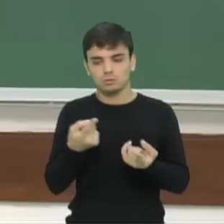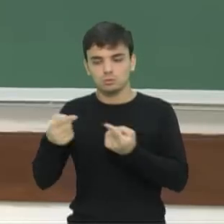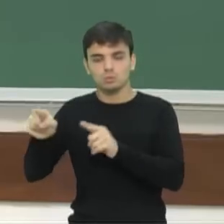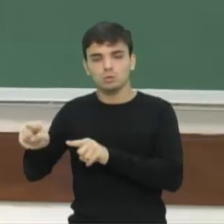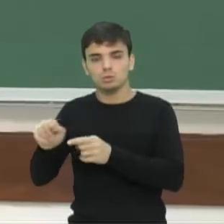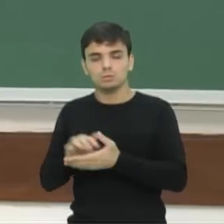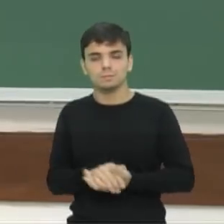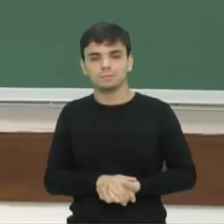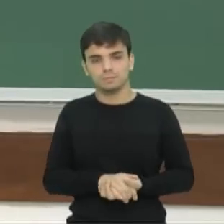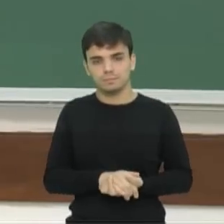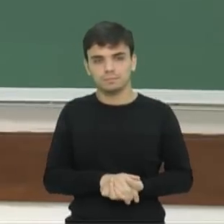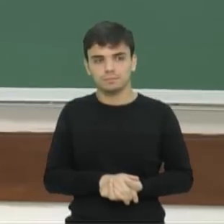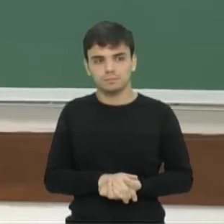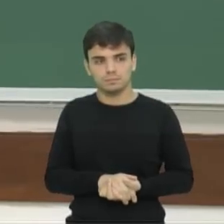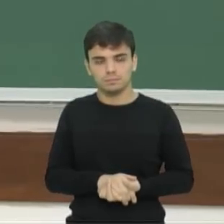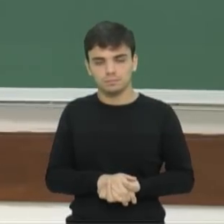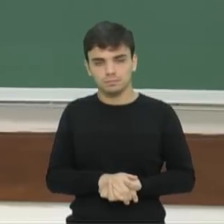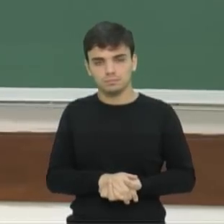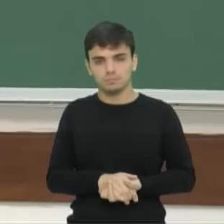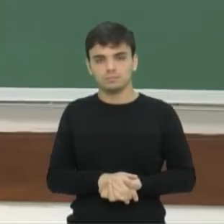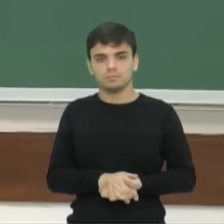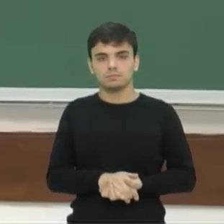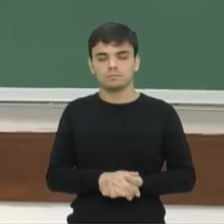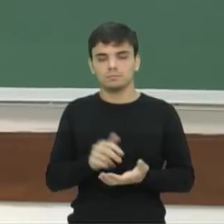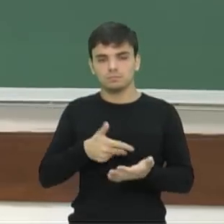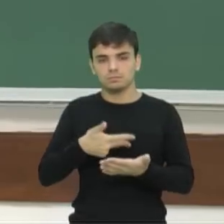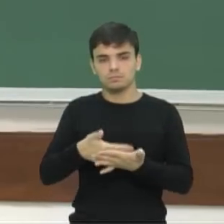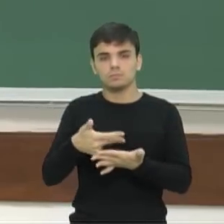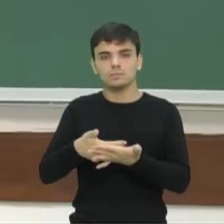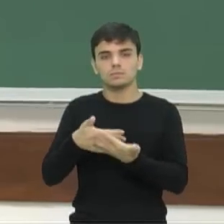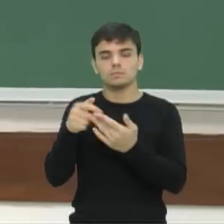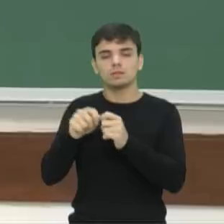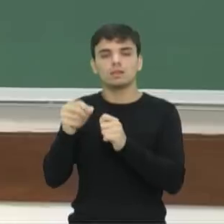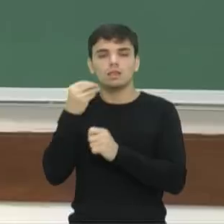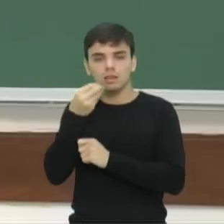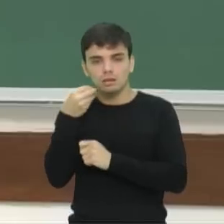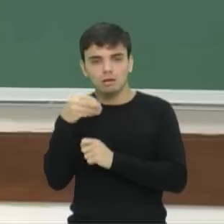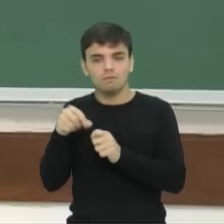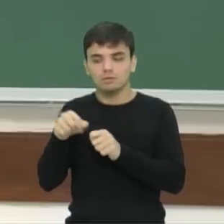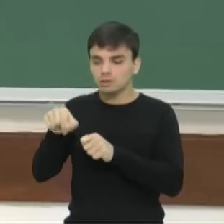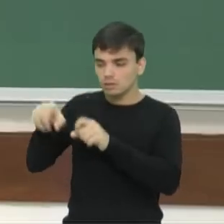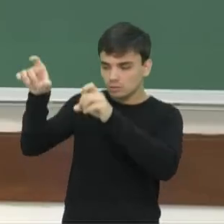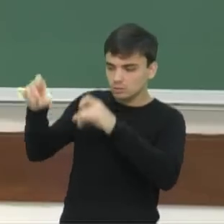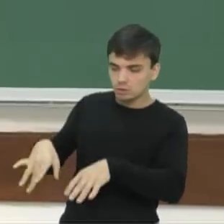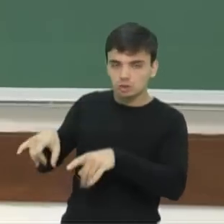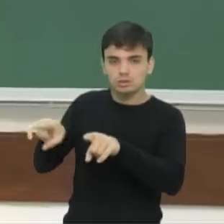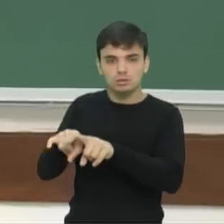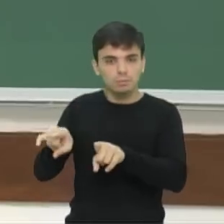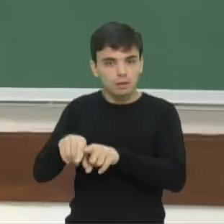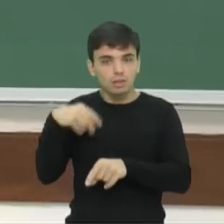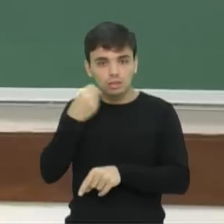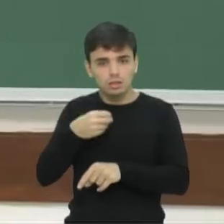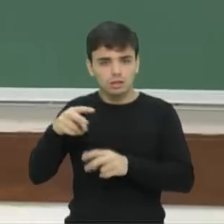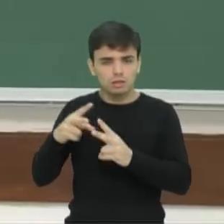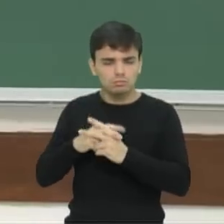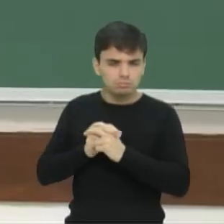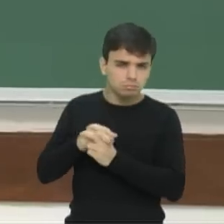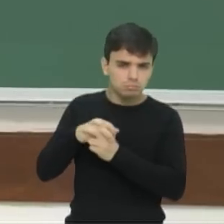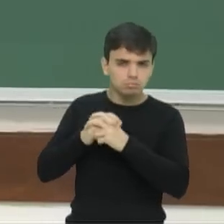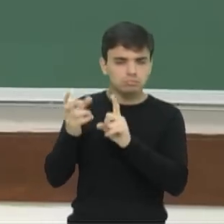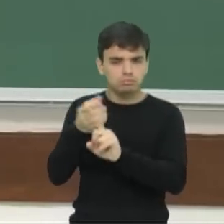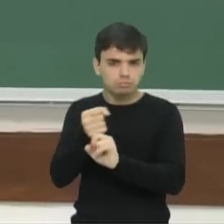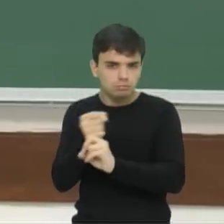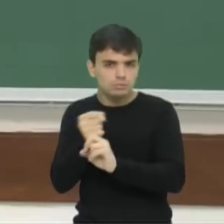E na fase no chão, né? Então eu tentar fazer o oponente desistir ou também imobilizá-lo durante